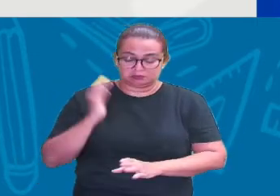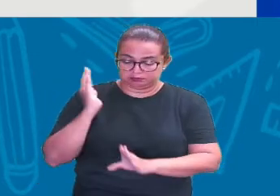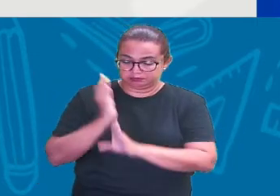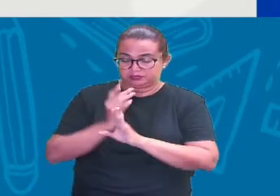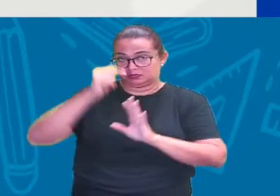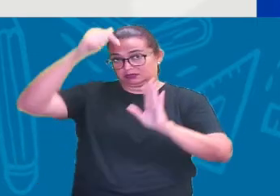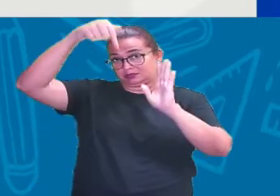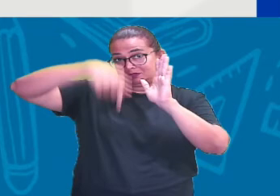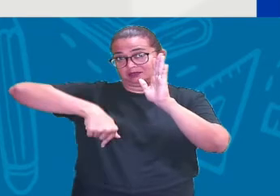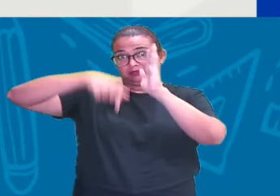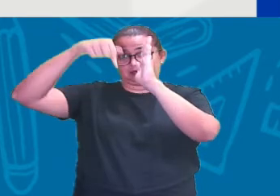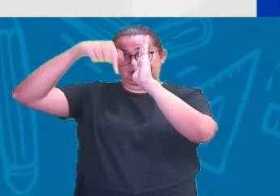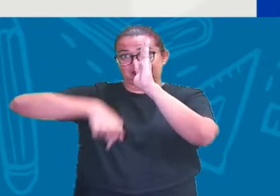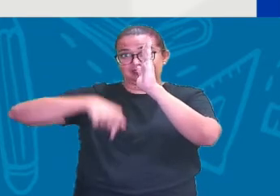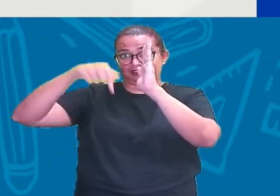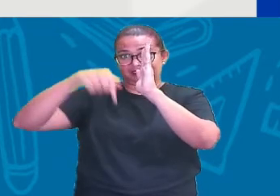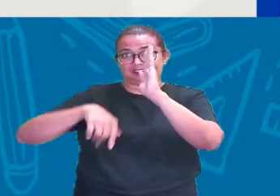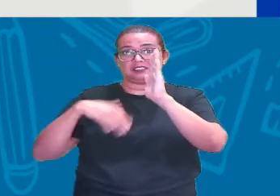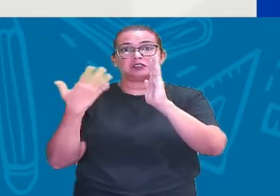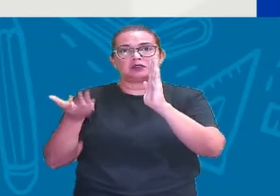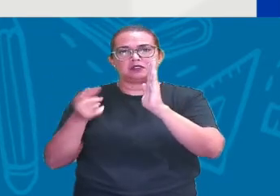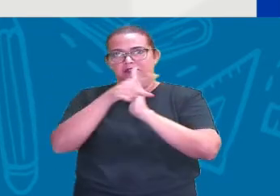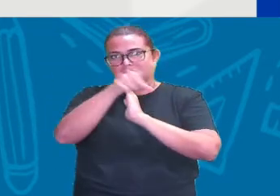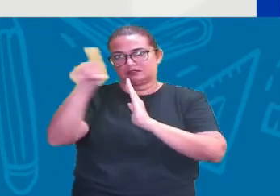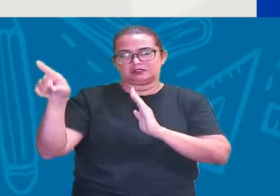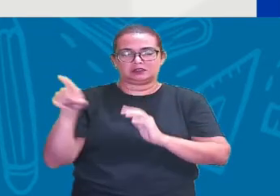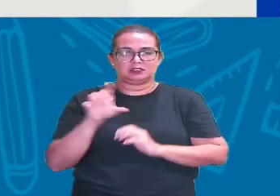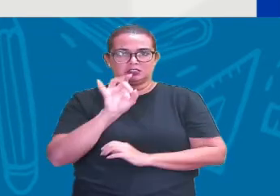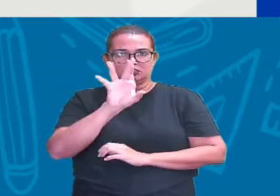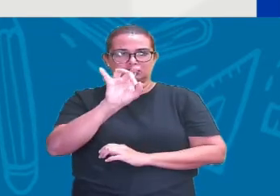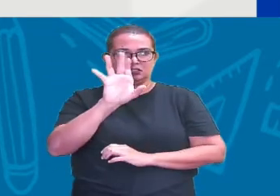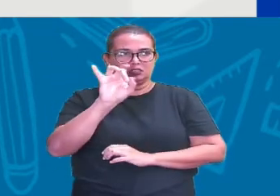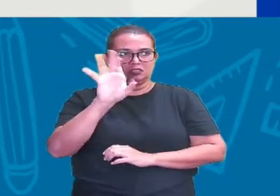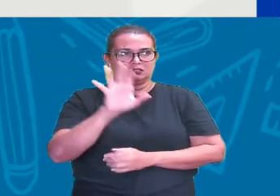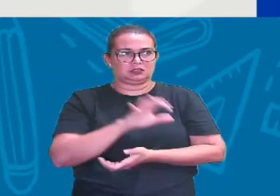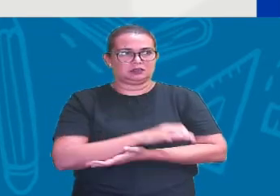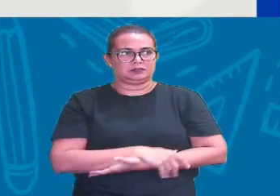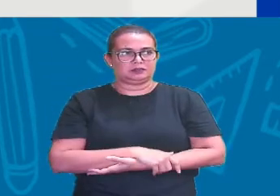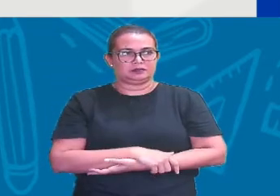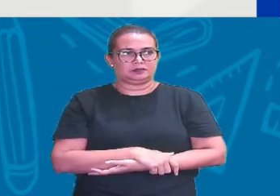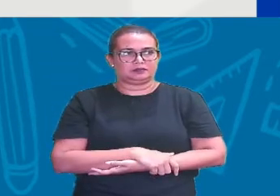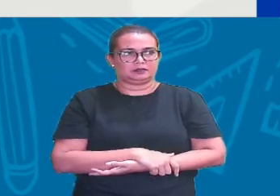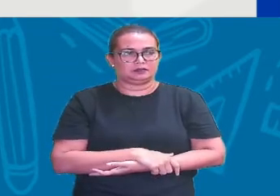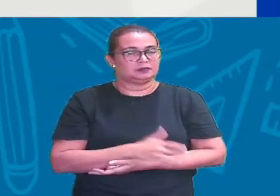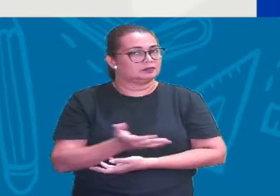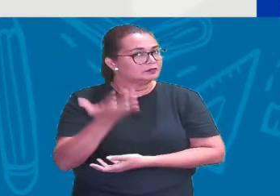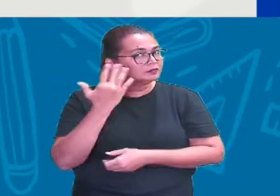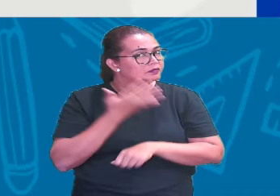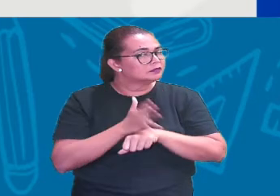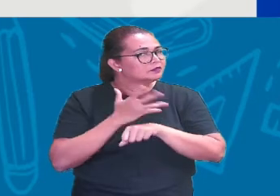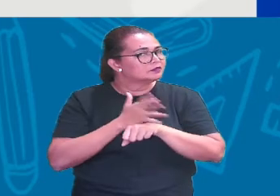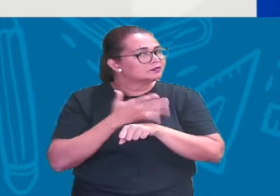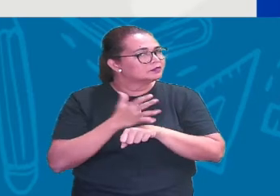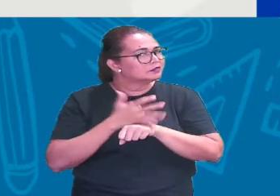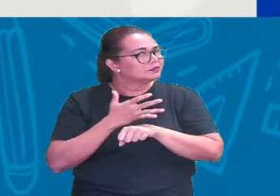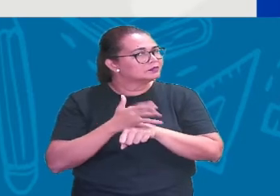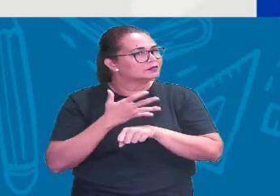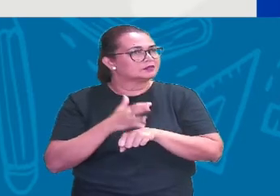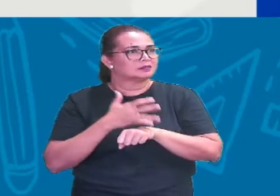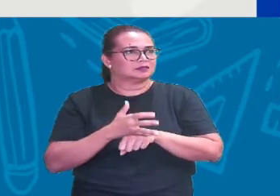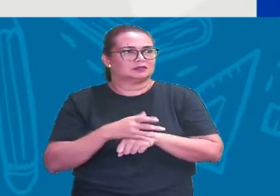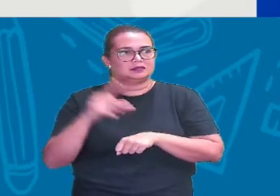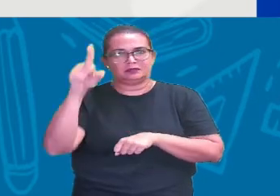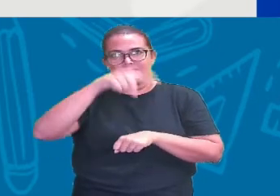achar. Faz aí sozinho. Tá certo? Vamos praticar, vamos exercitar